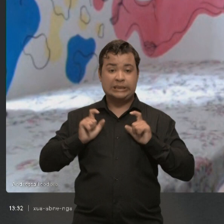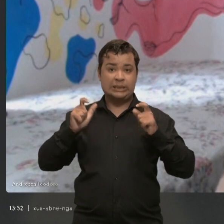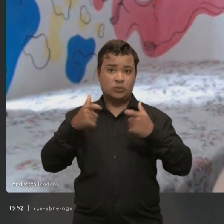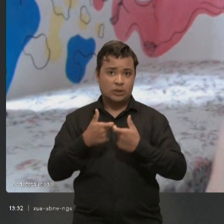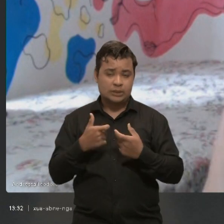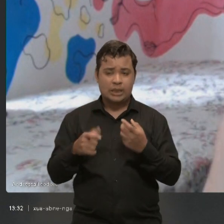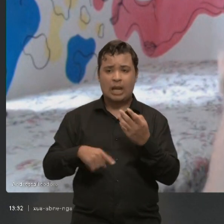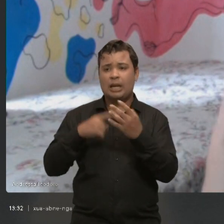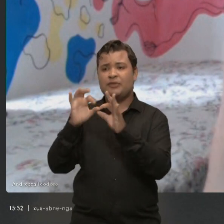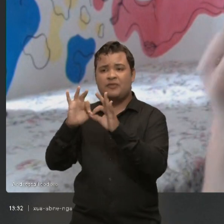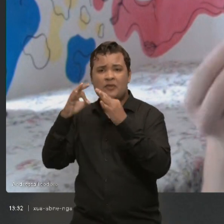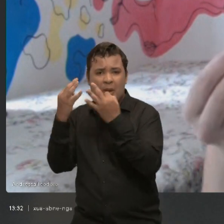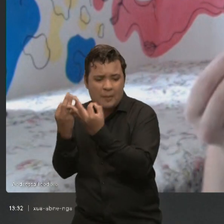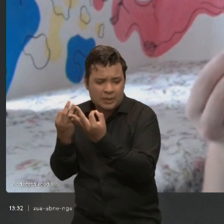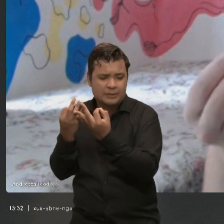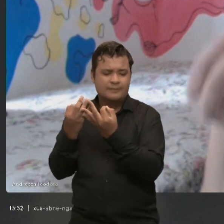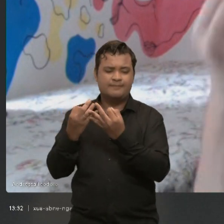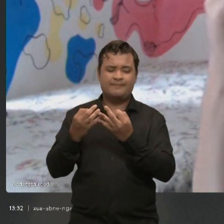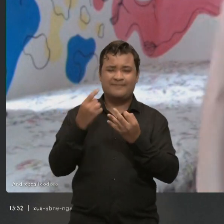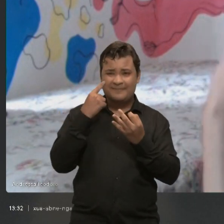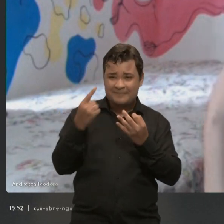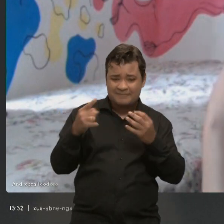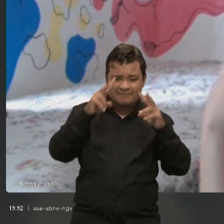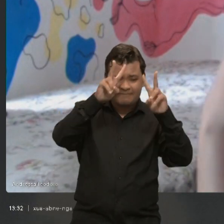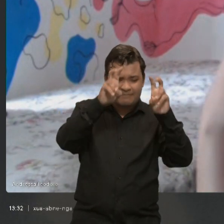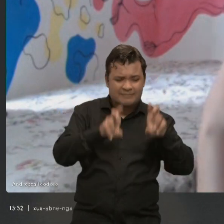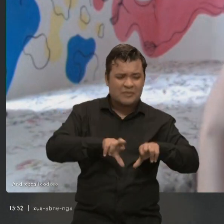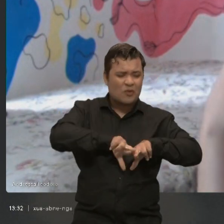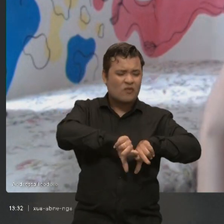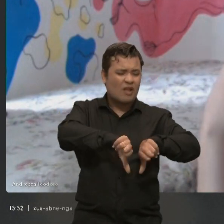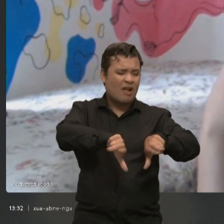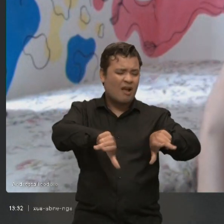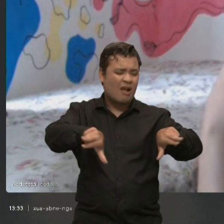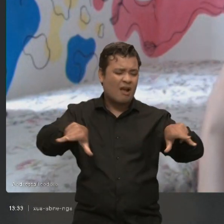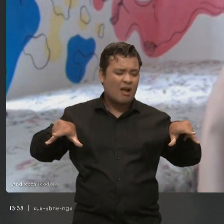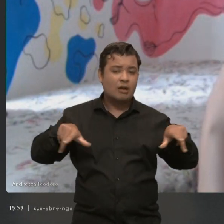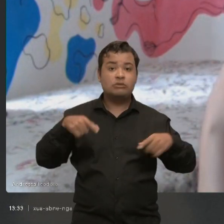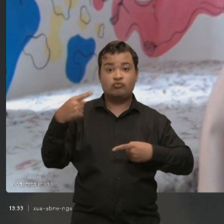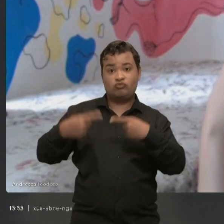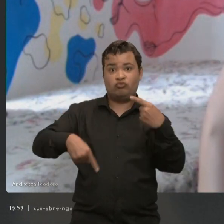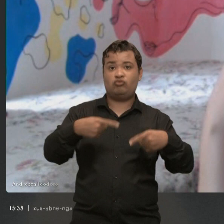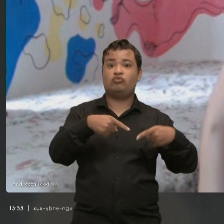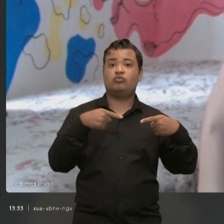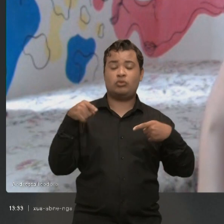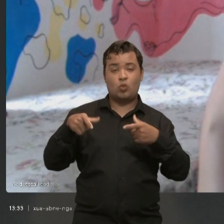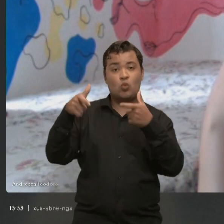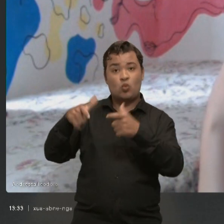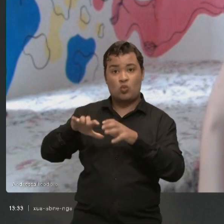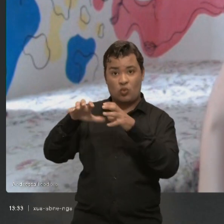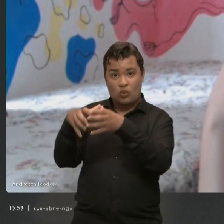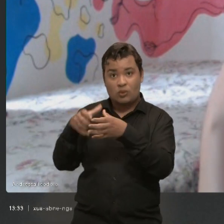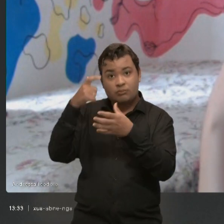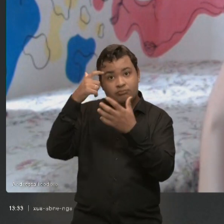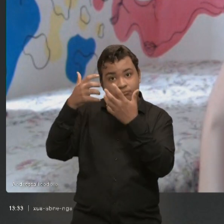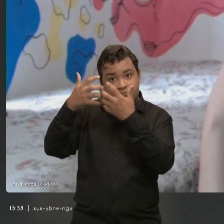parentalidade. São alguns dos temas que a gente discute dentro desses grupos reflexivos,